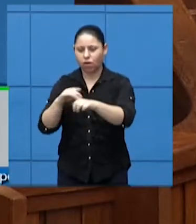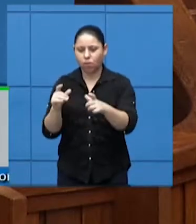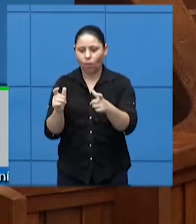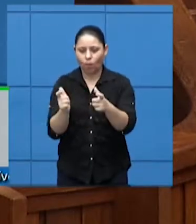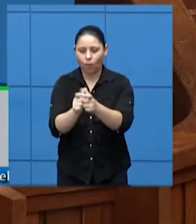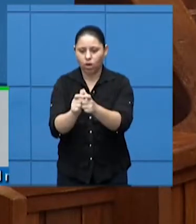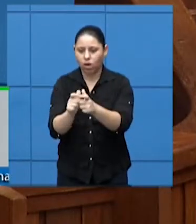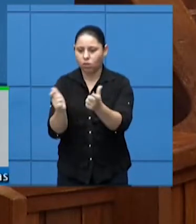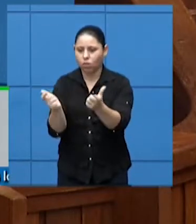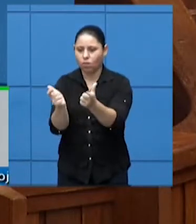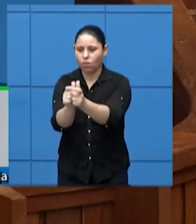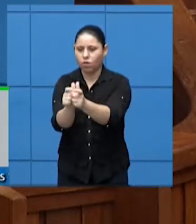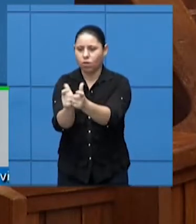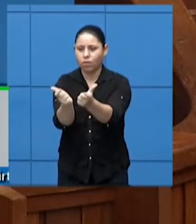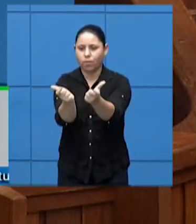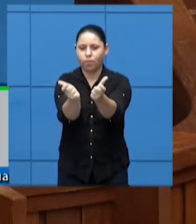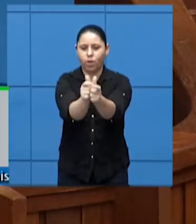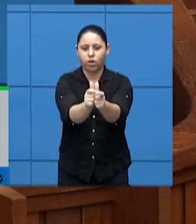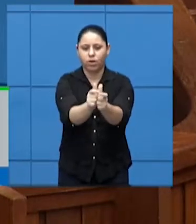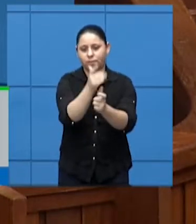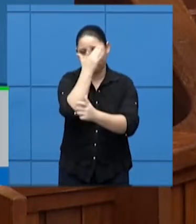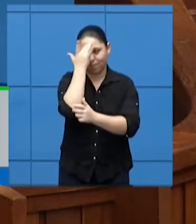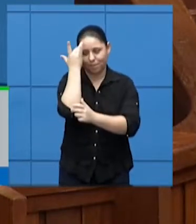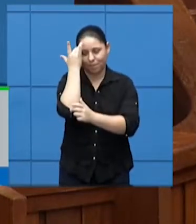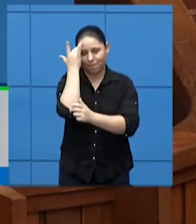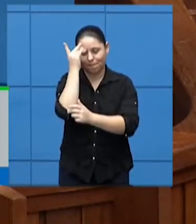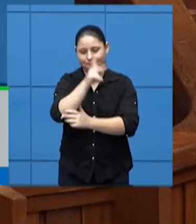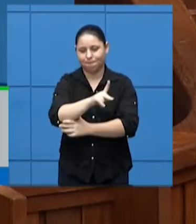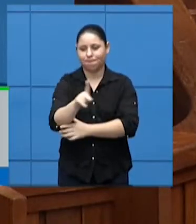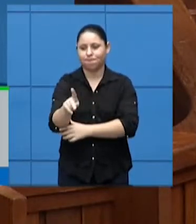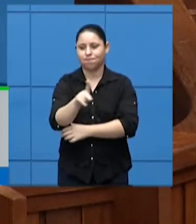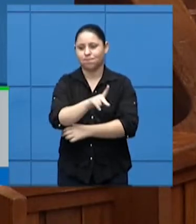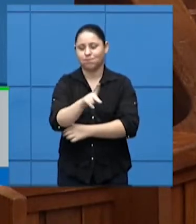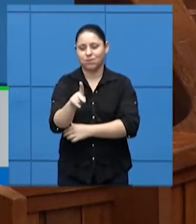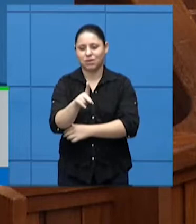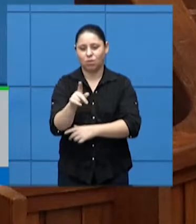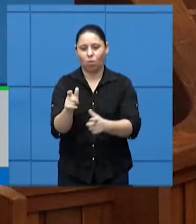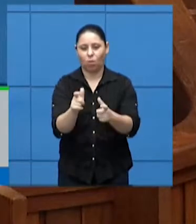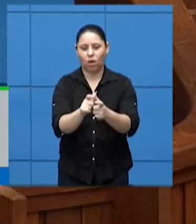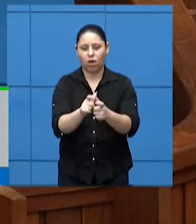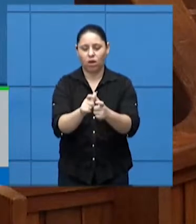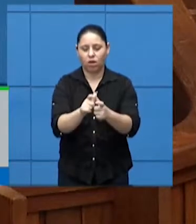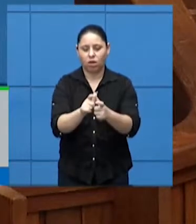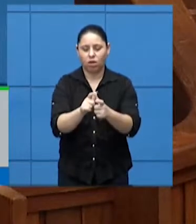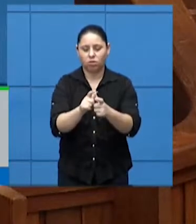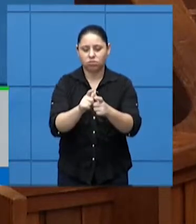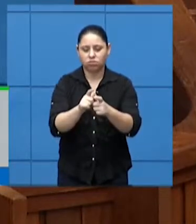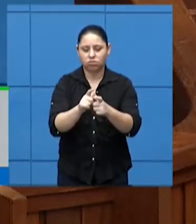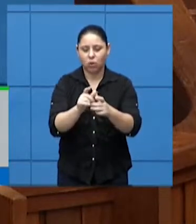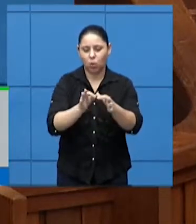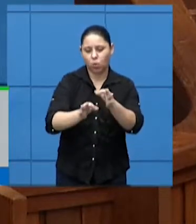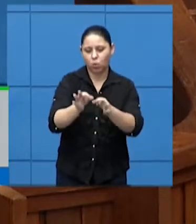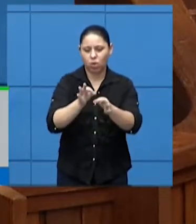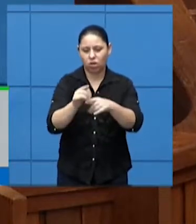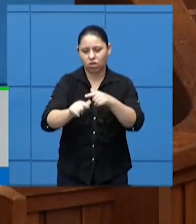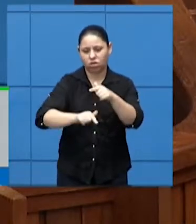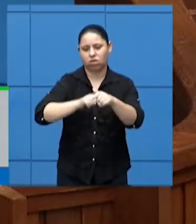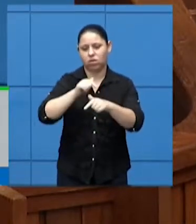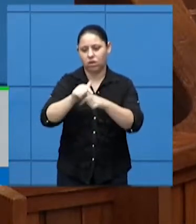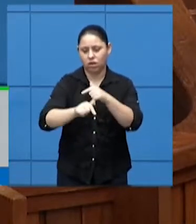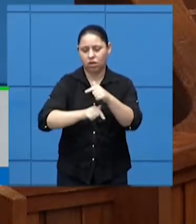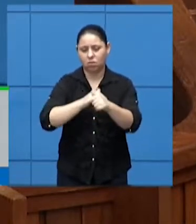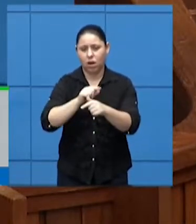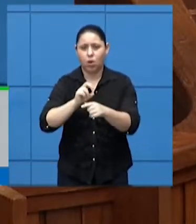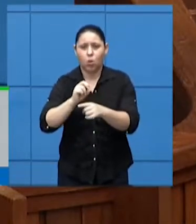diminuir o quadro de professores para poder desenvolver um trabalho que